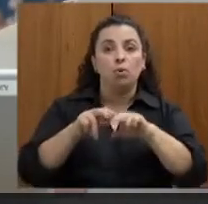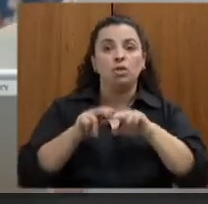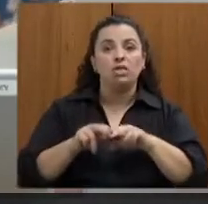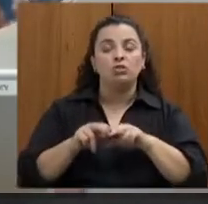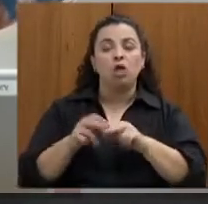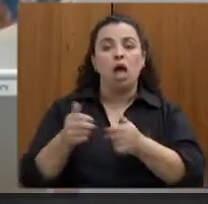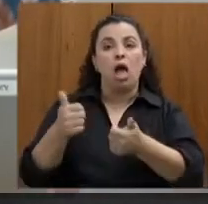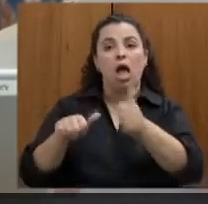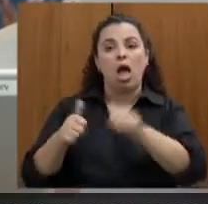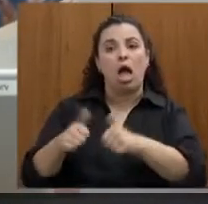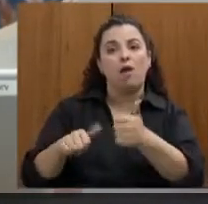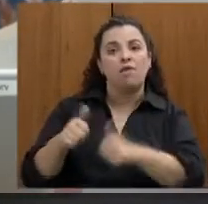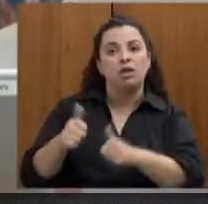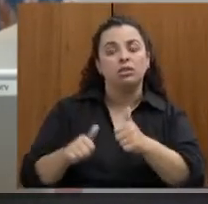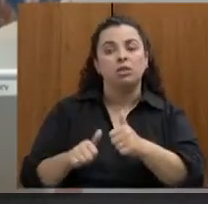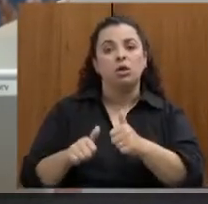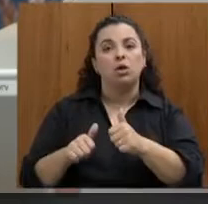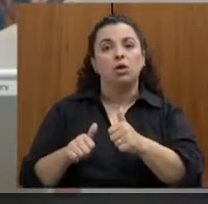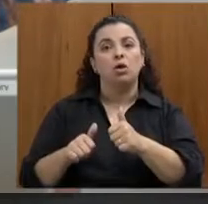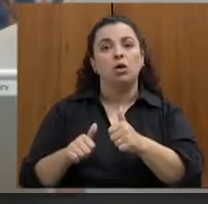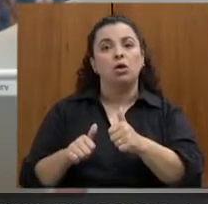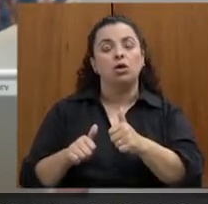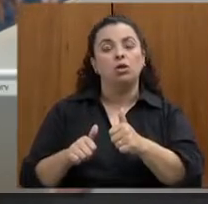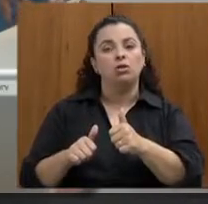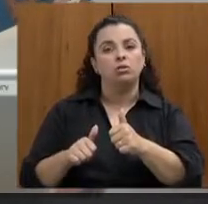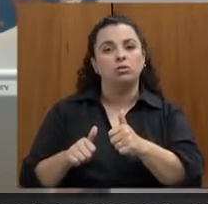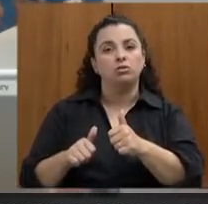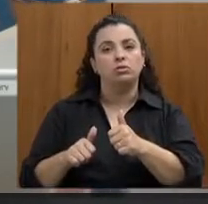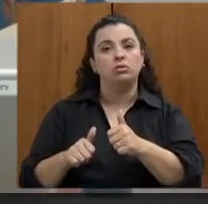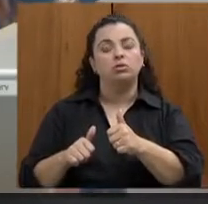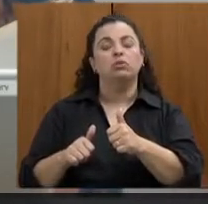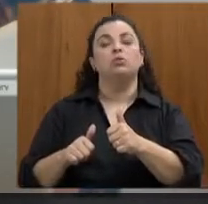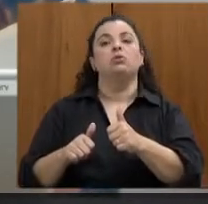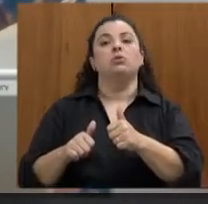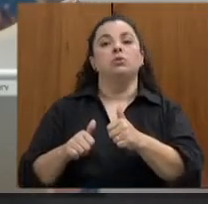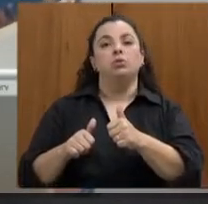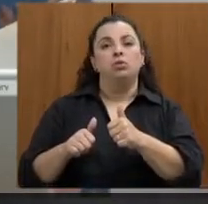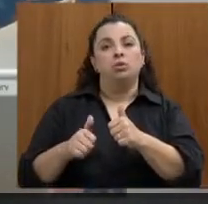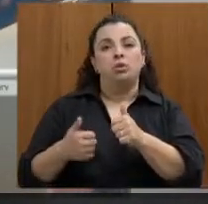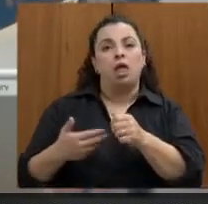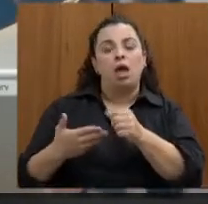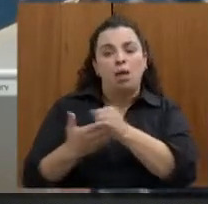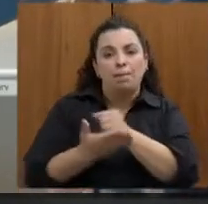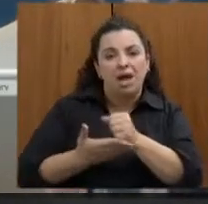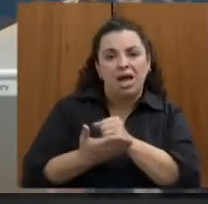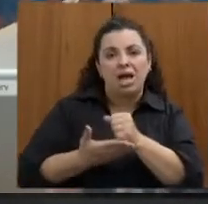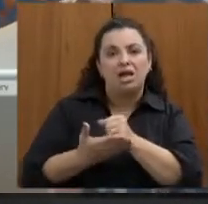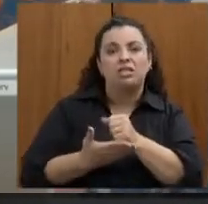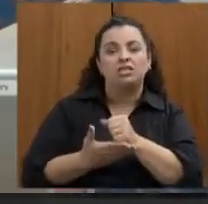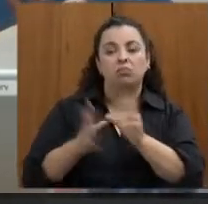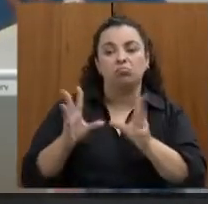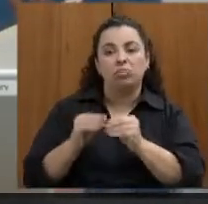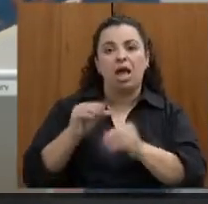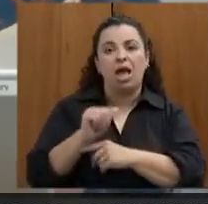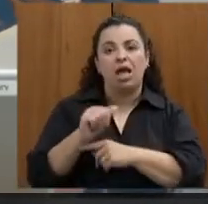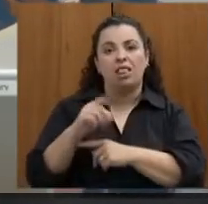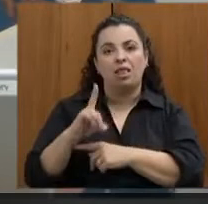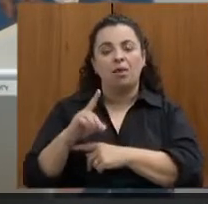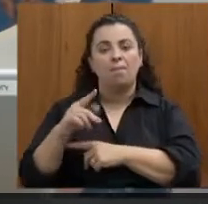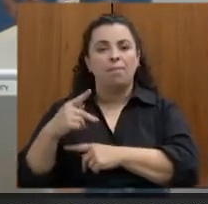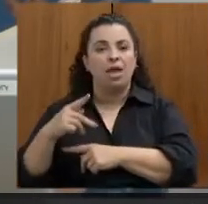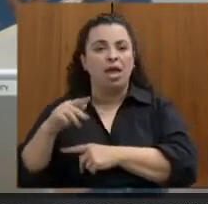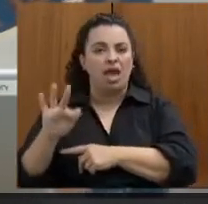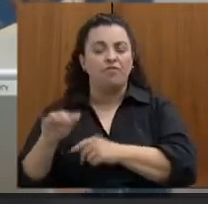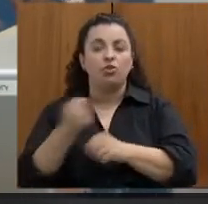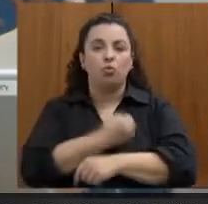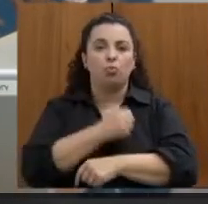arguição de descumprimento de preceito fundamental a DPF número 823, previsto